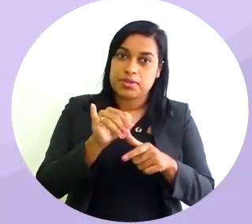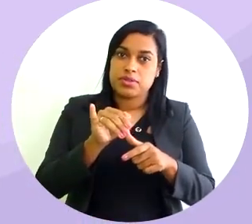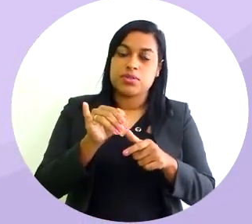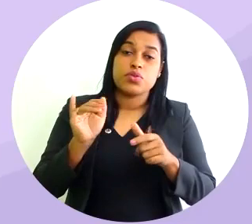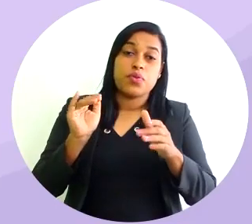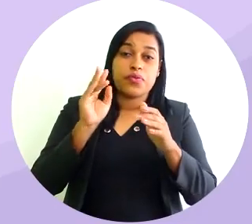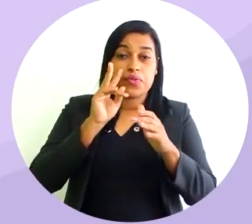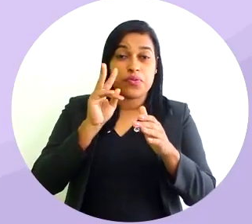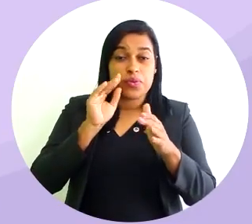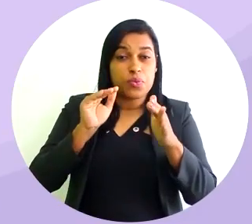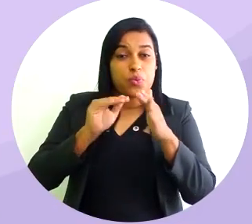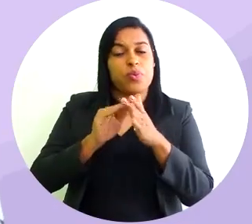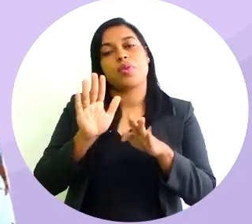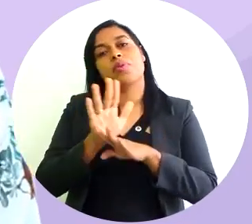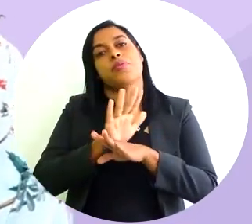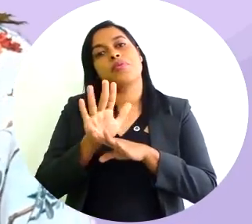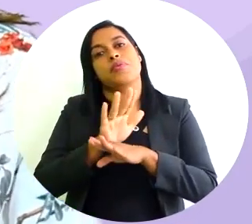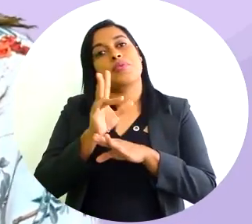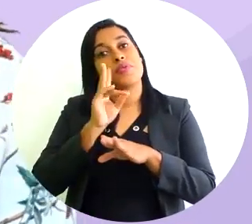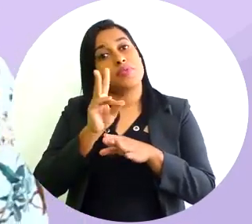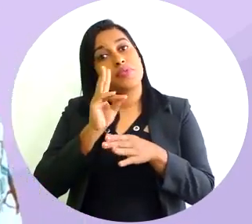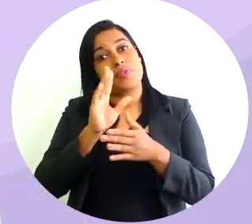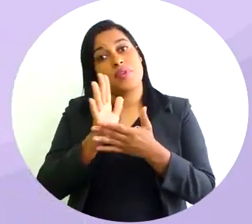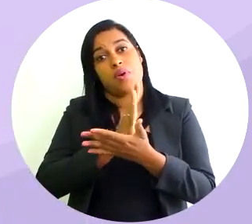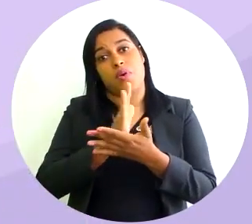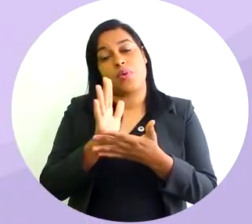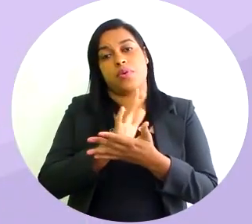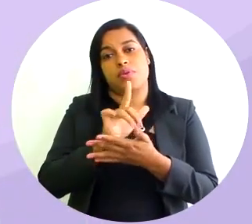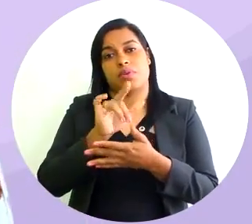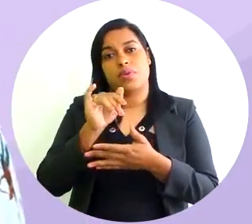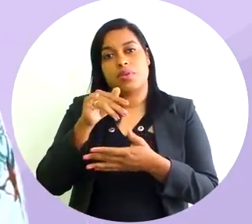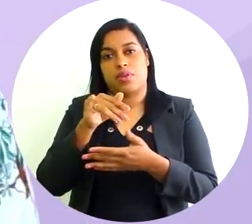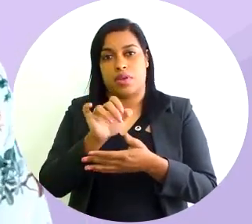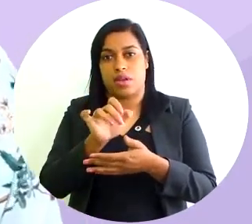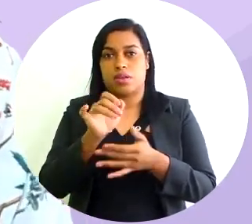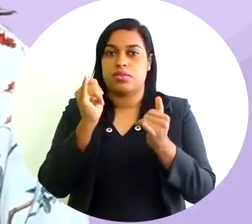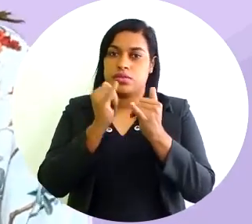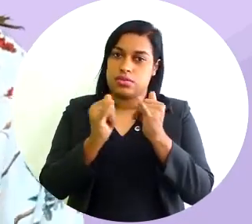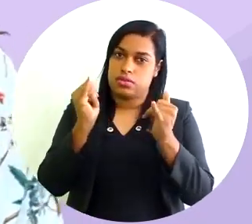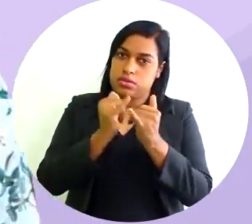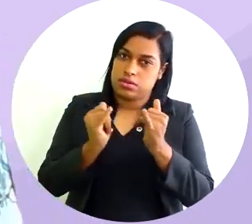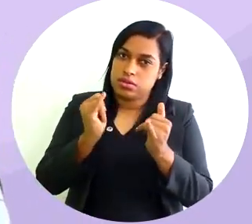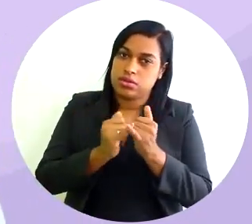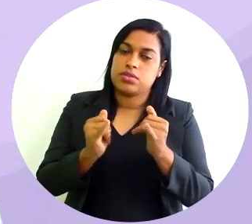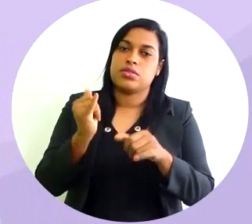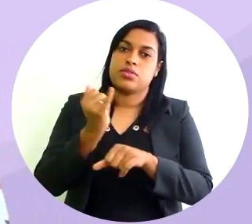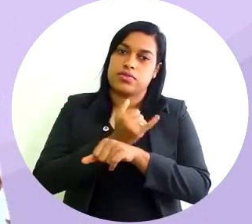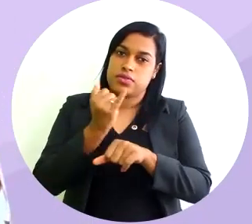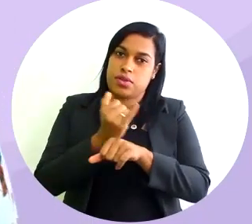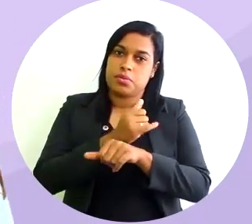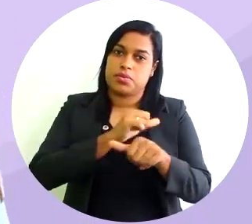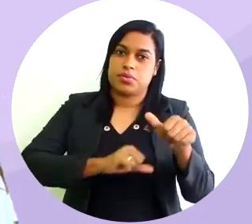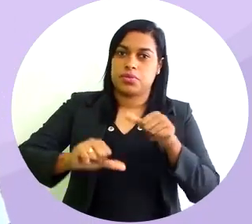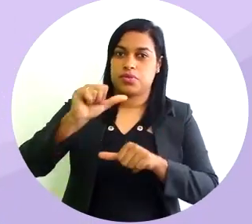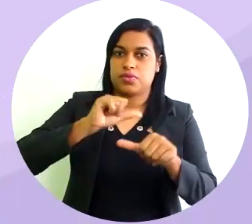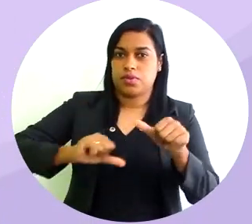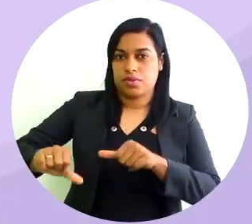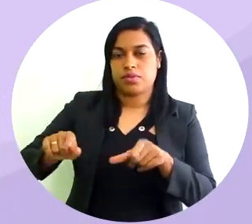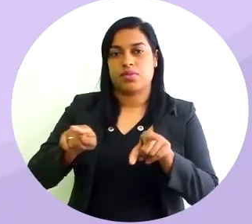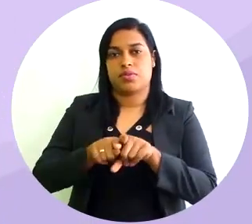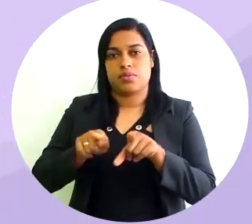gente viu no último vídeo. Você verá algumas dessas ferramentas como o Line, que é para desenhar linhas, ferramentas